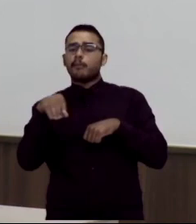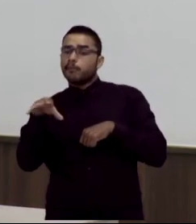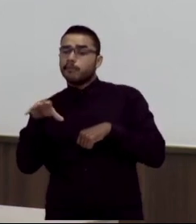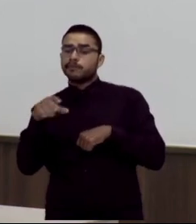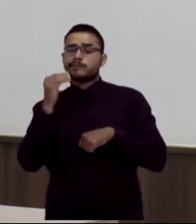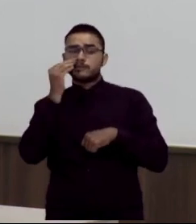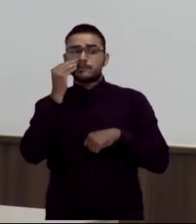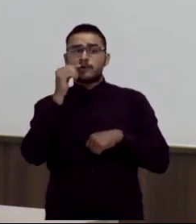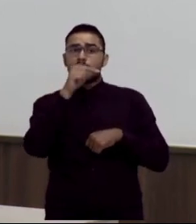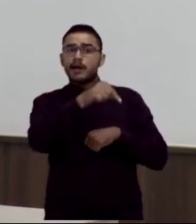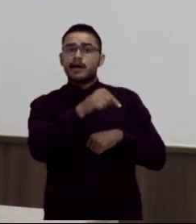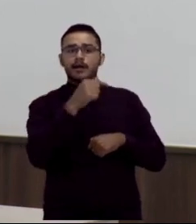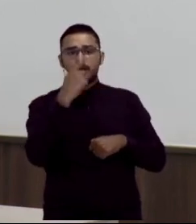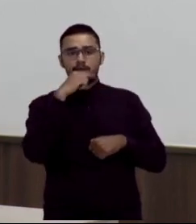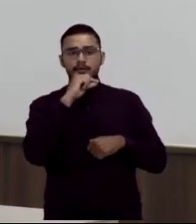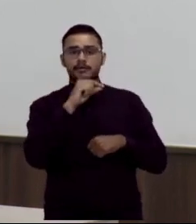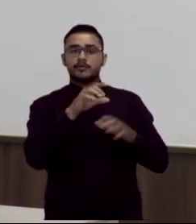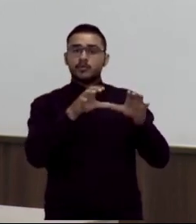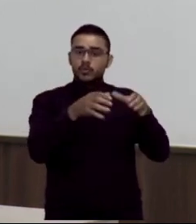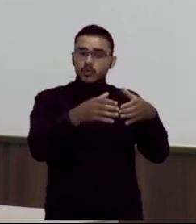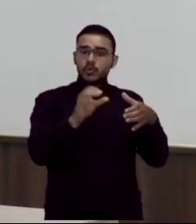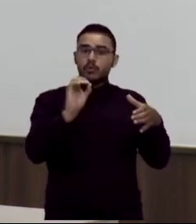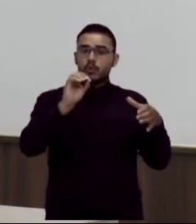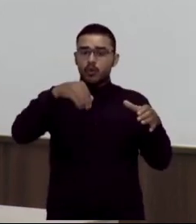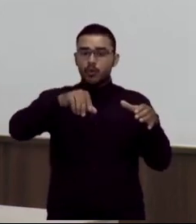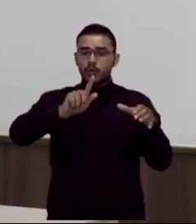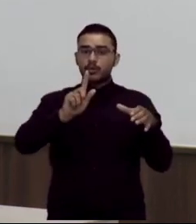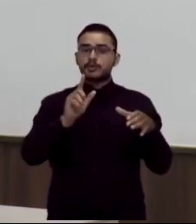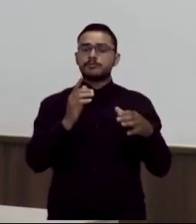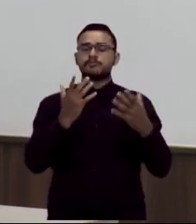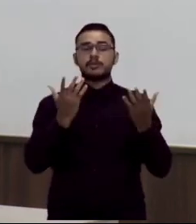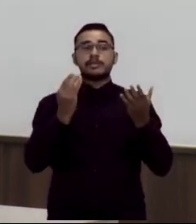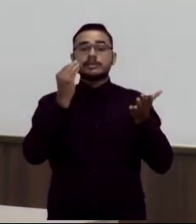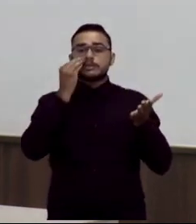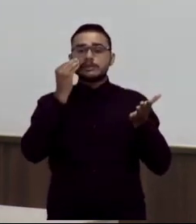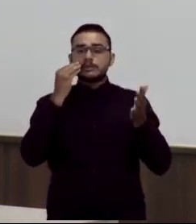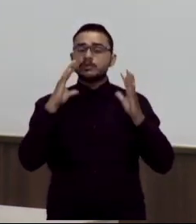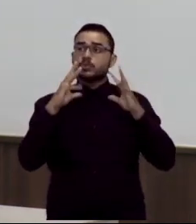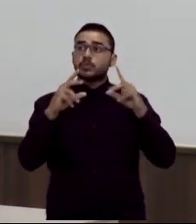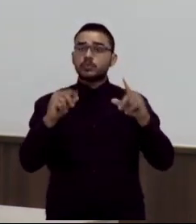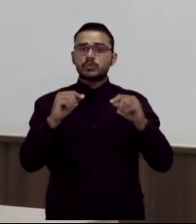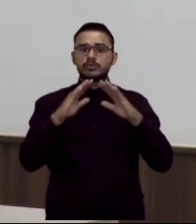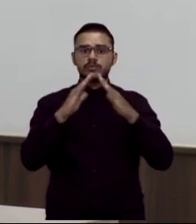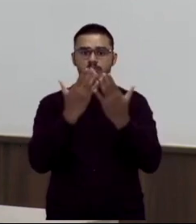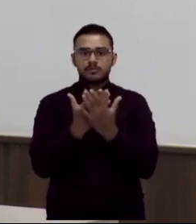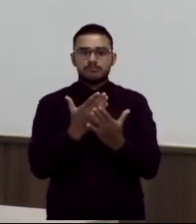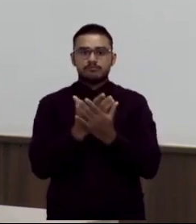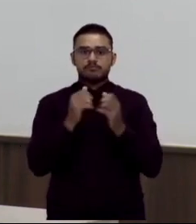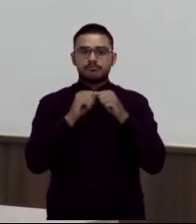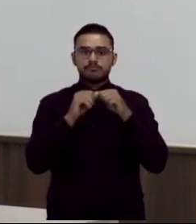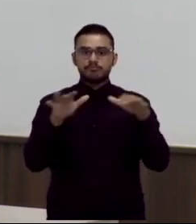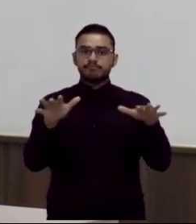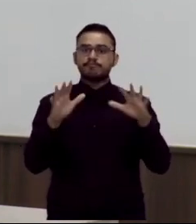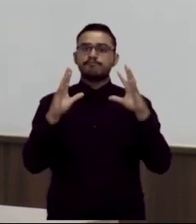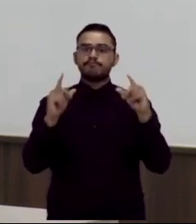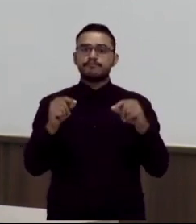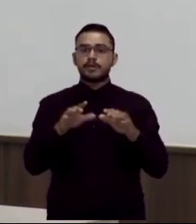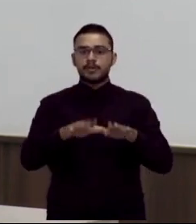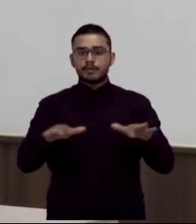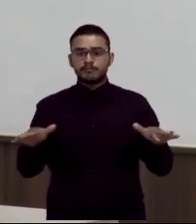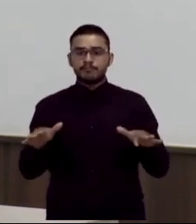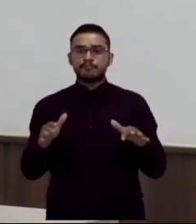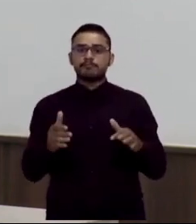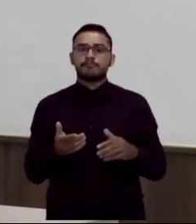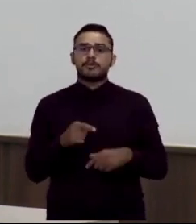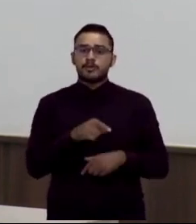de base aqui do município de Fortaleza para que a gente possa proteger cada vez mais as nossas